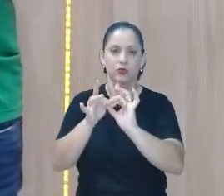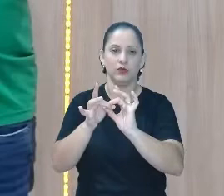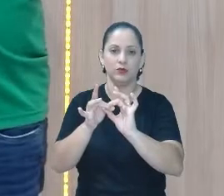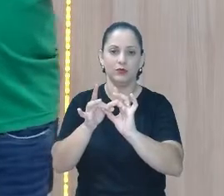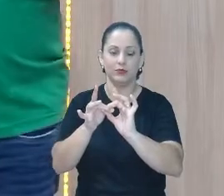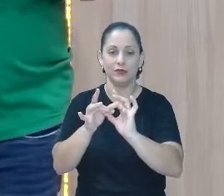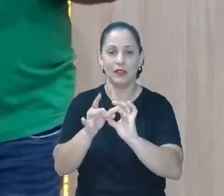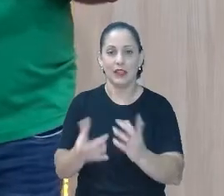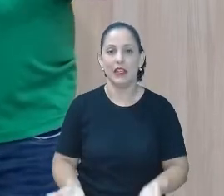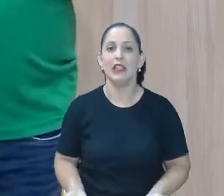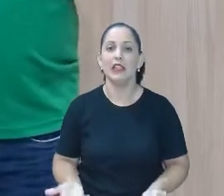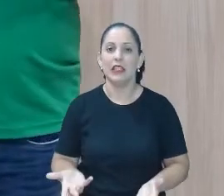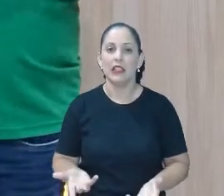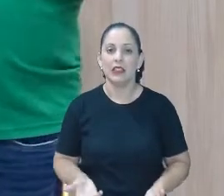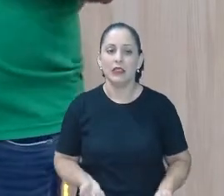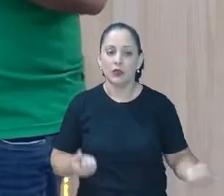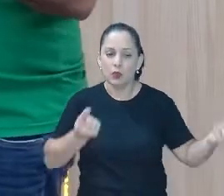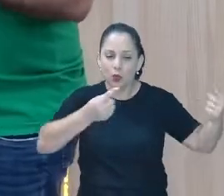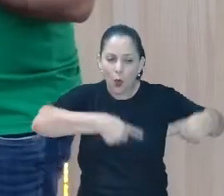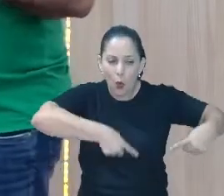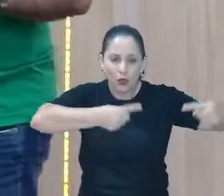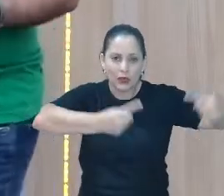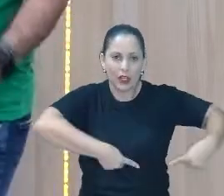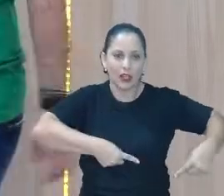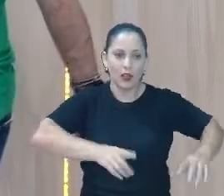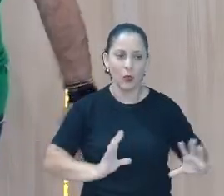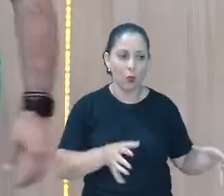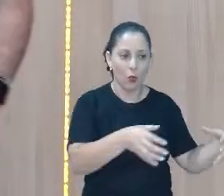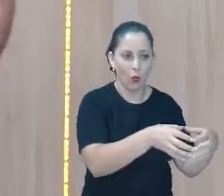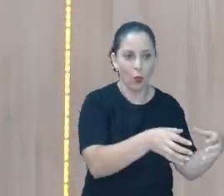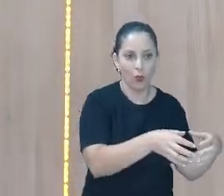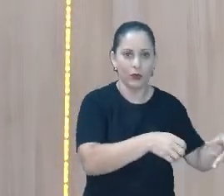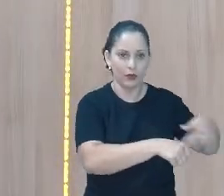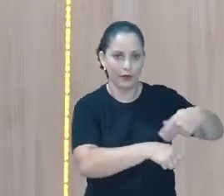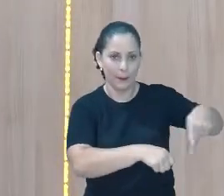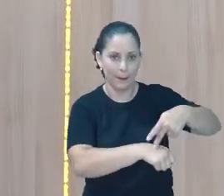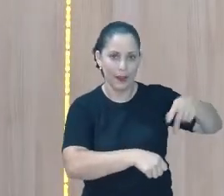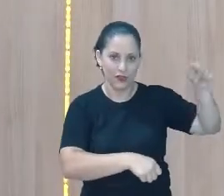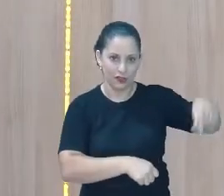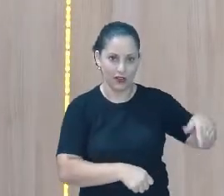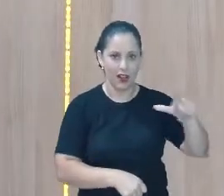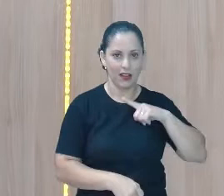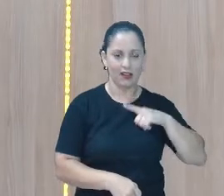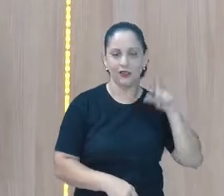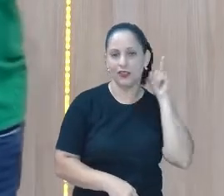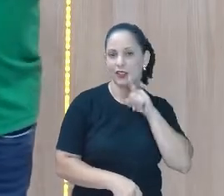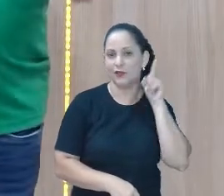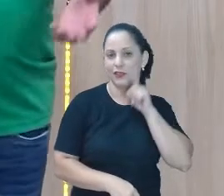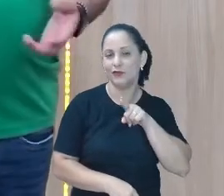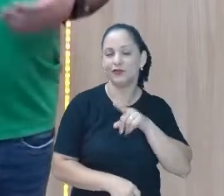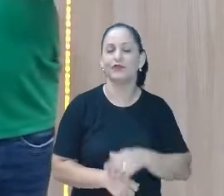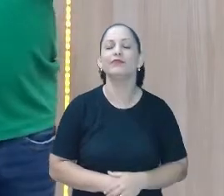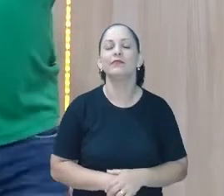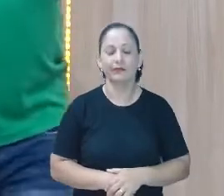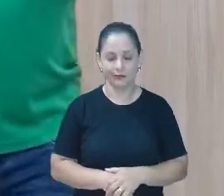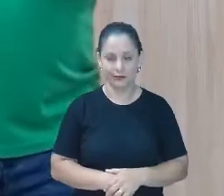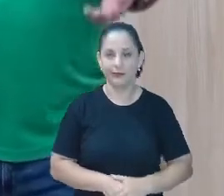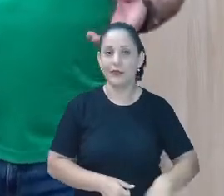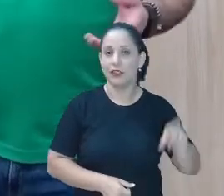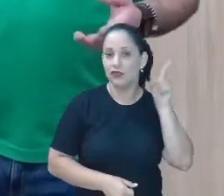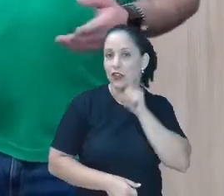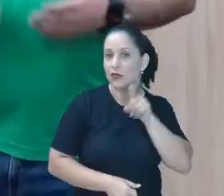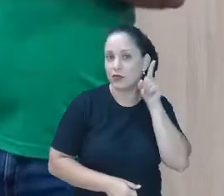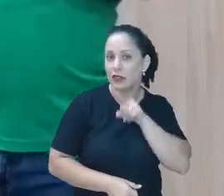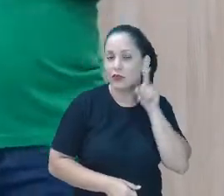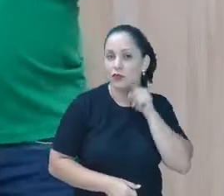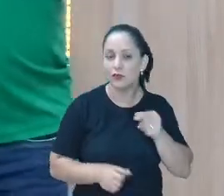contra um outro grupo de países, dentre os quais estavam os Estados Unidos. Né? Estados Unidos, durante um bom tempo, na Segunda